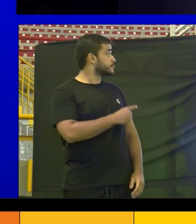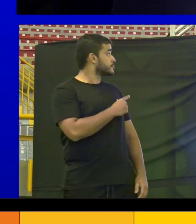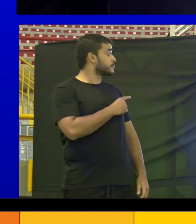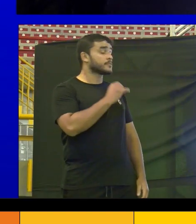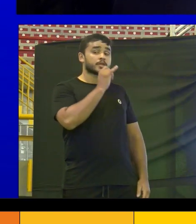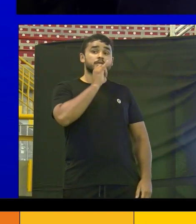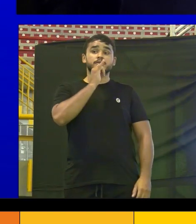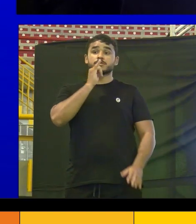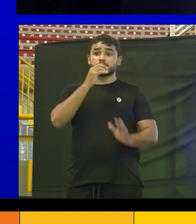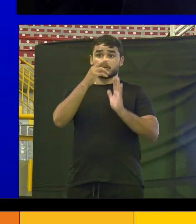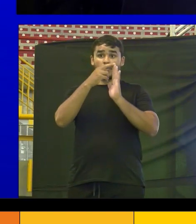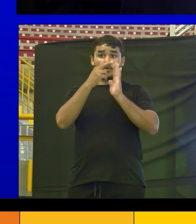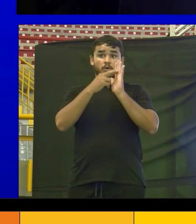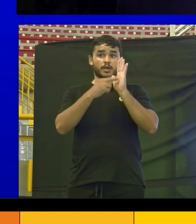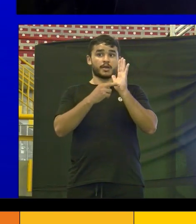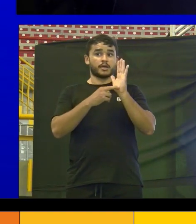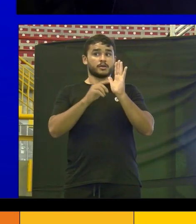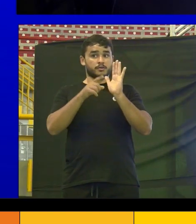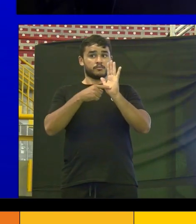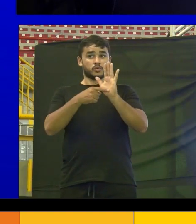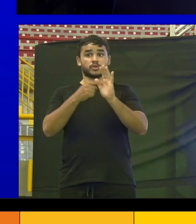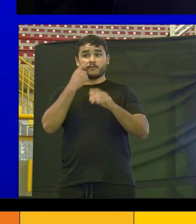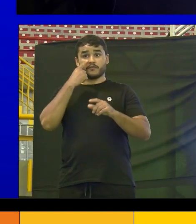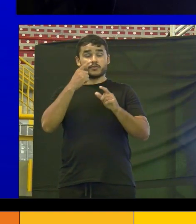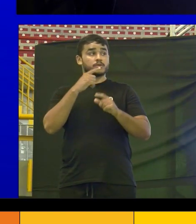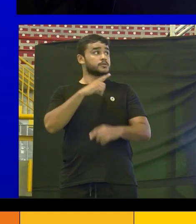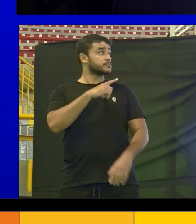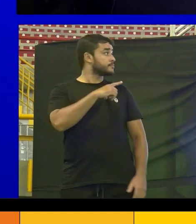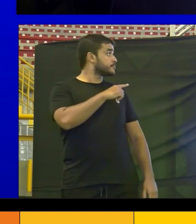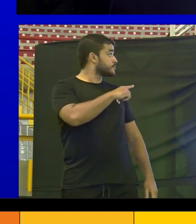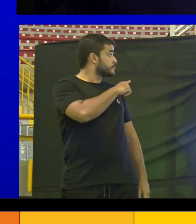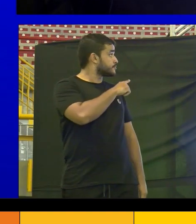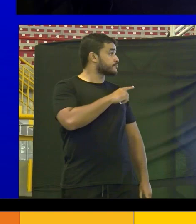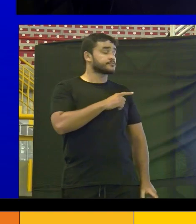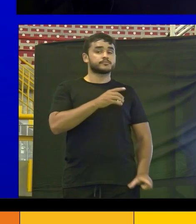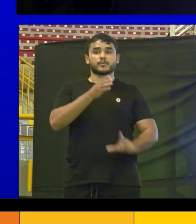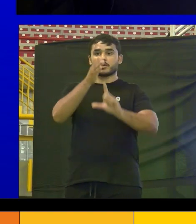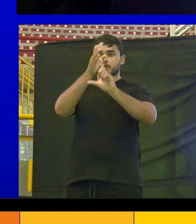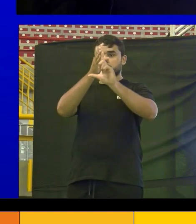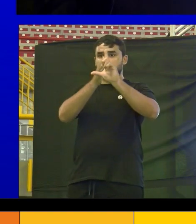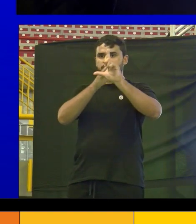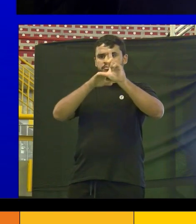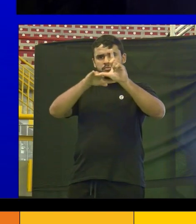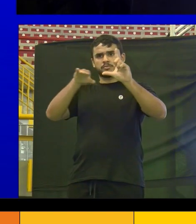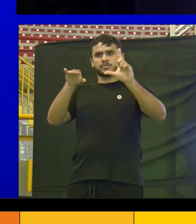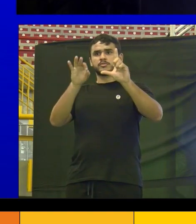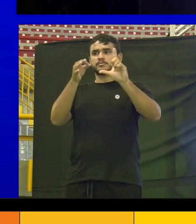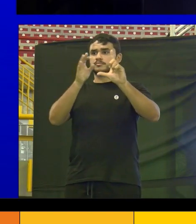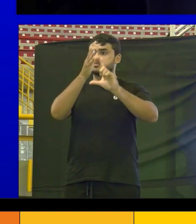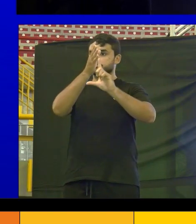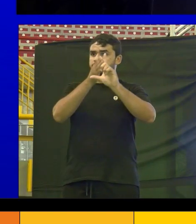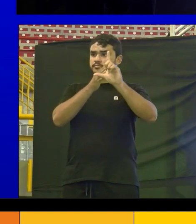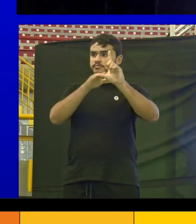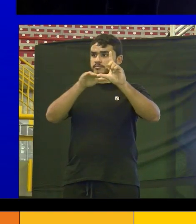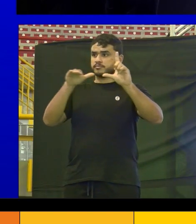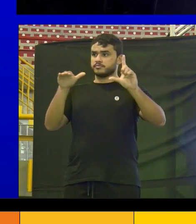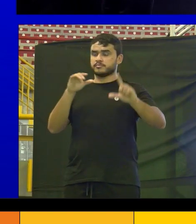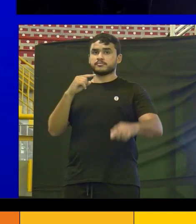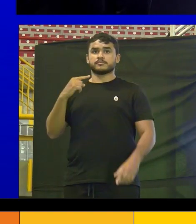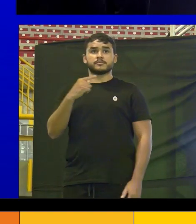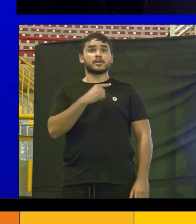uma reta, ok? Se a configuração que nós representamos